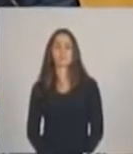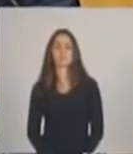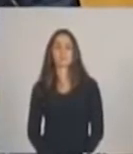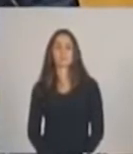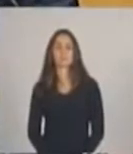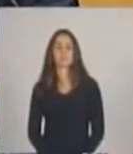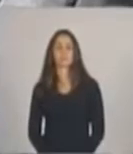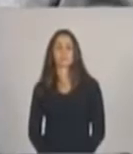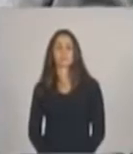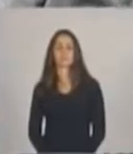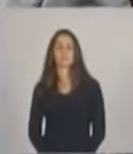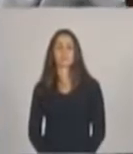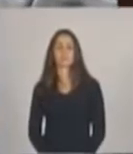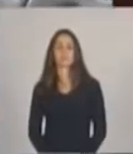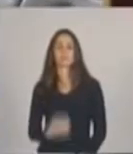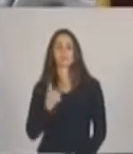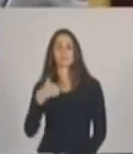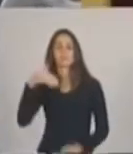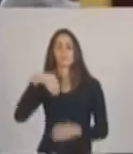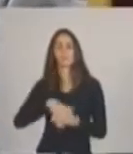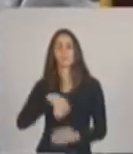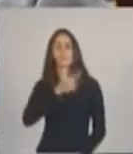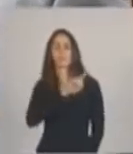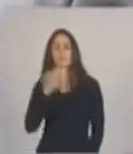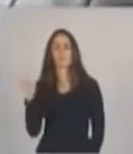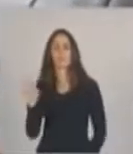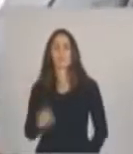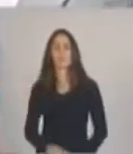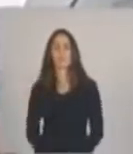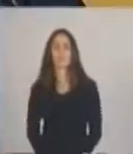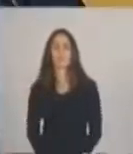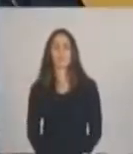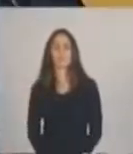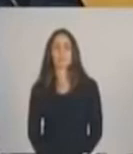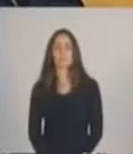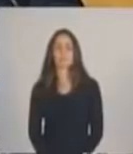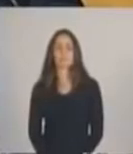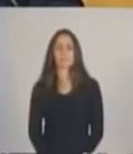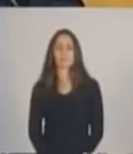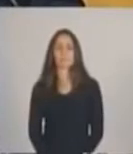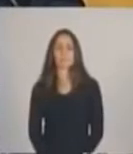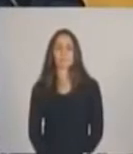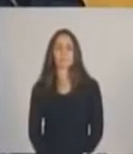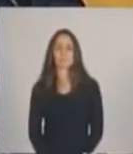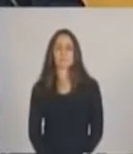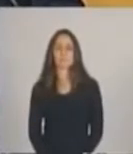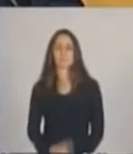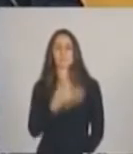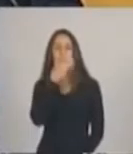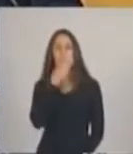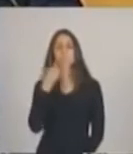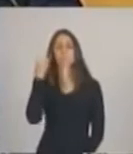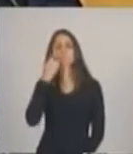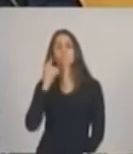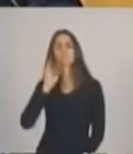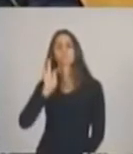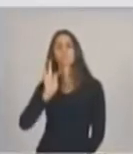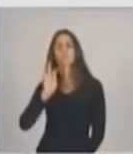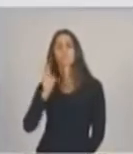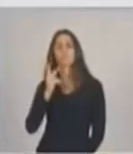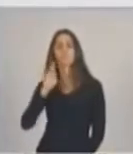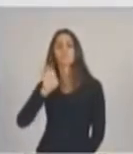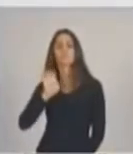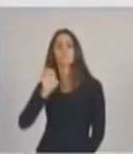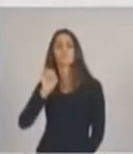Fone. Eu voto não. Vota não, deputado, deputado Teodorico Ferraço.